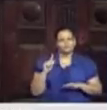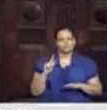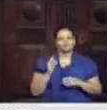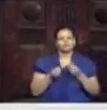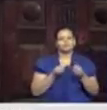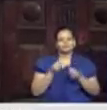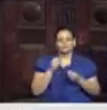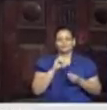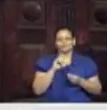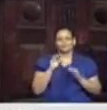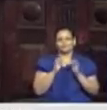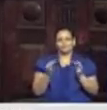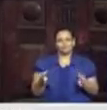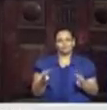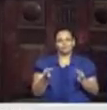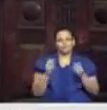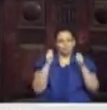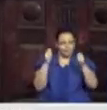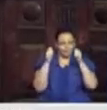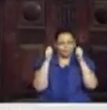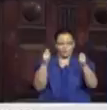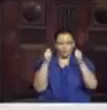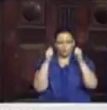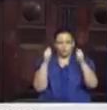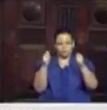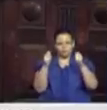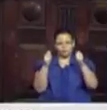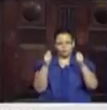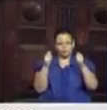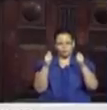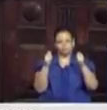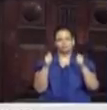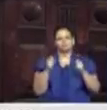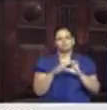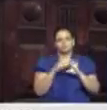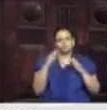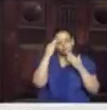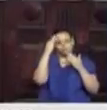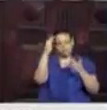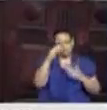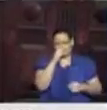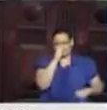que não simplesmente manifestações passeatas democráticas. Muito obrigado.